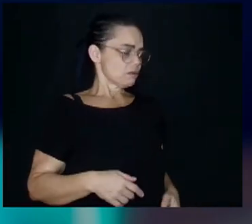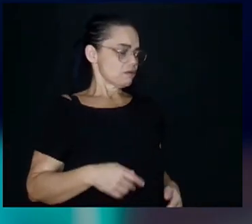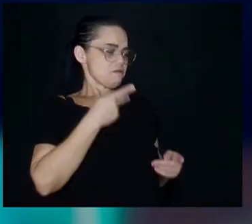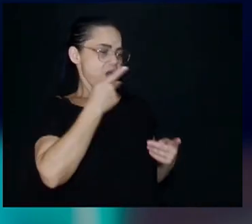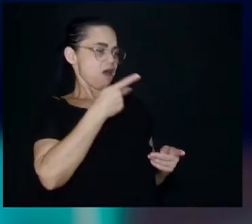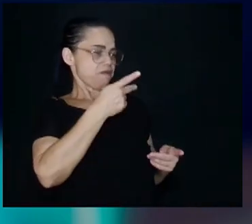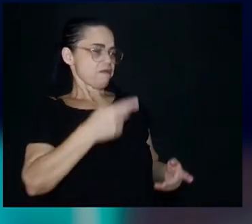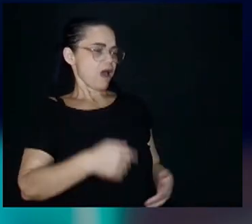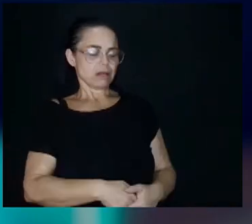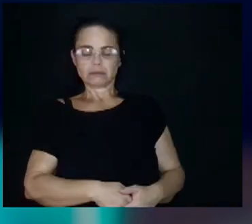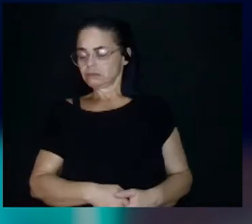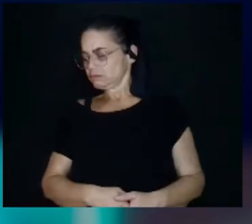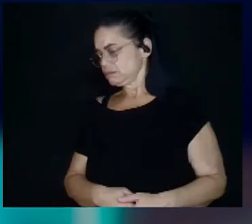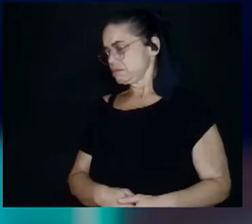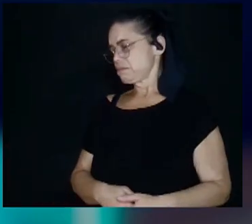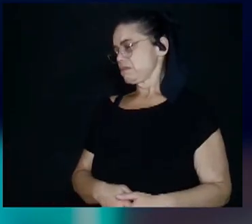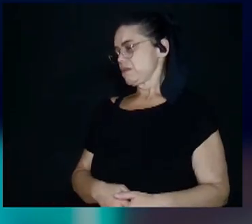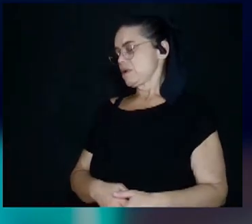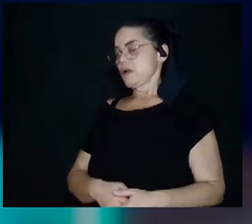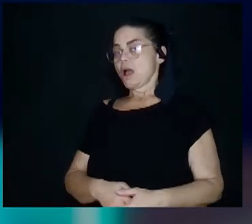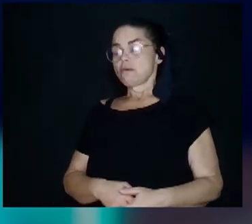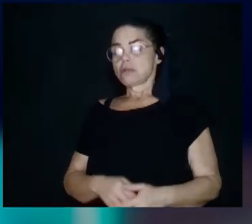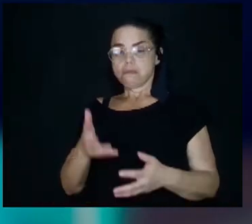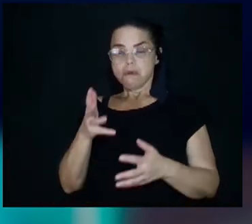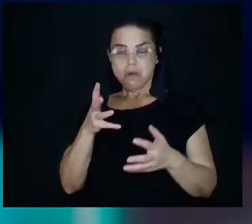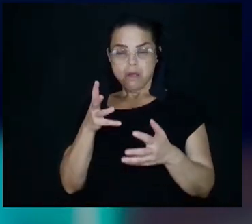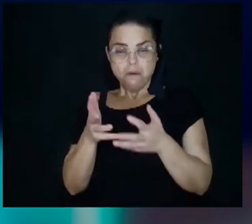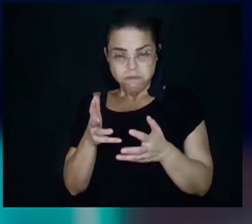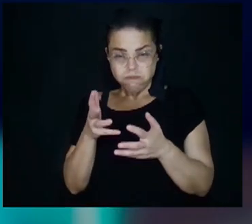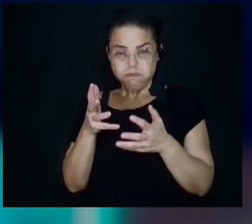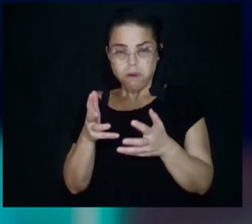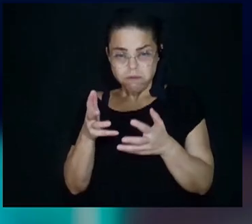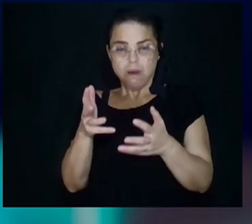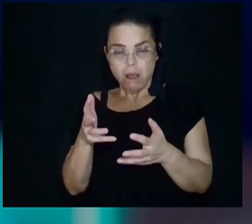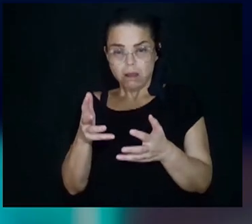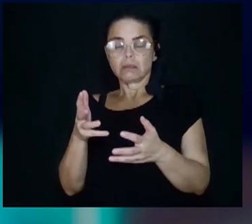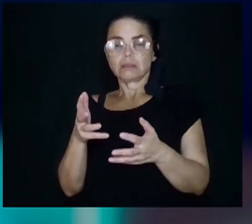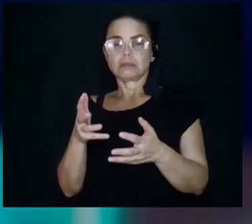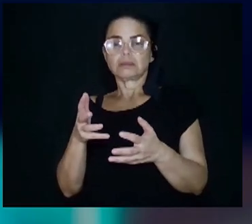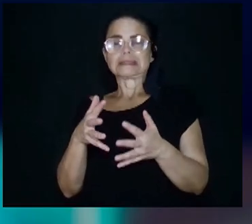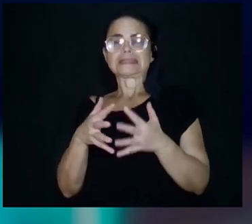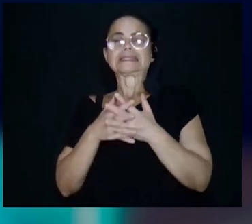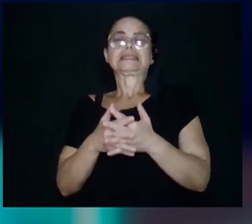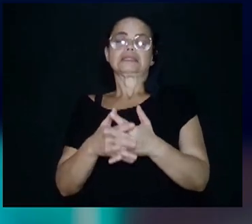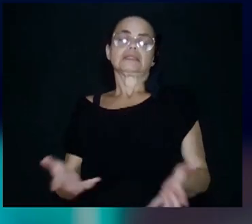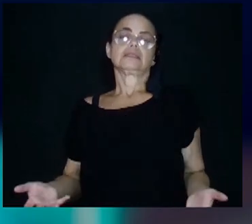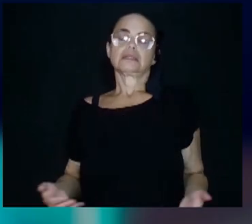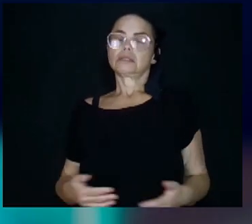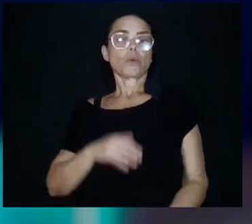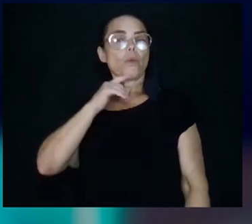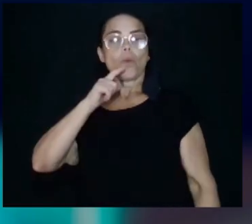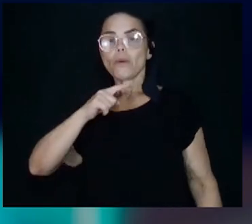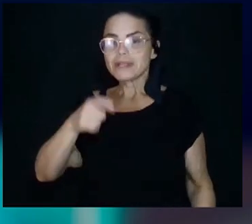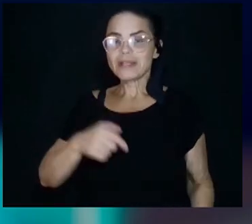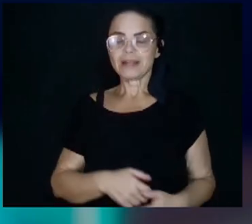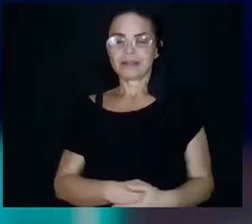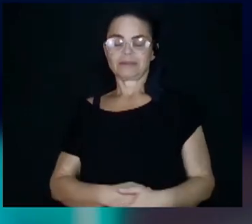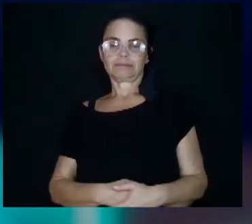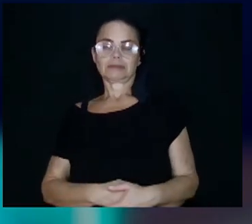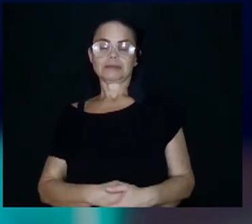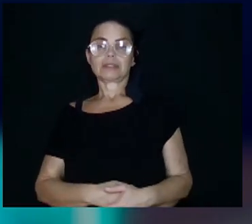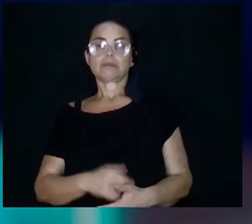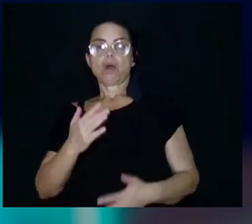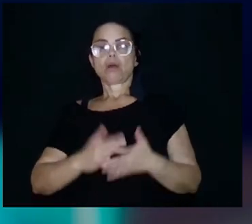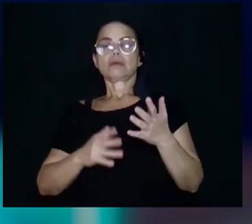veja, toda essa situação gera um constrangimento, um desconforto tão grande que isso você pode agravar a gagueira, né? Você